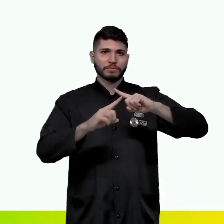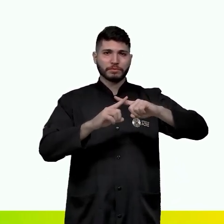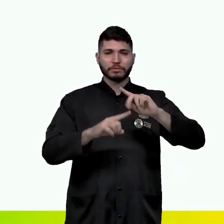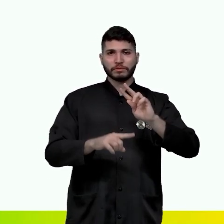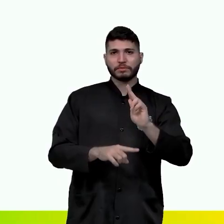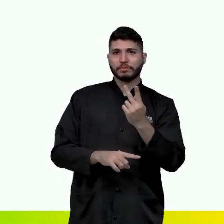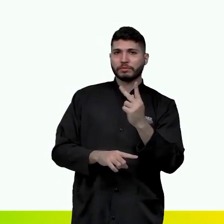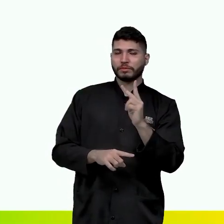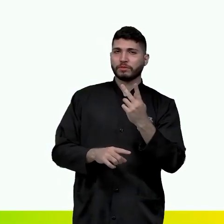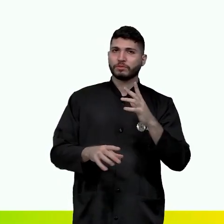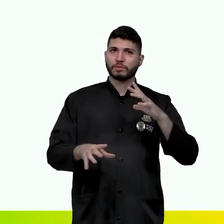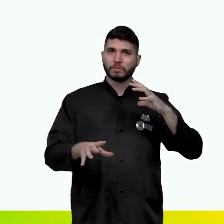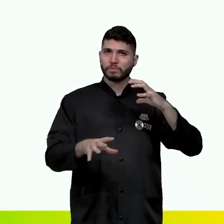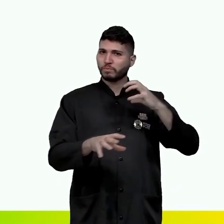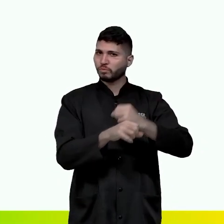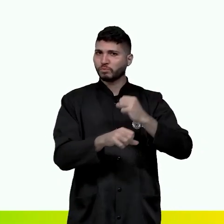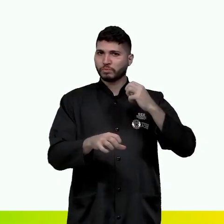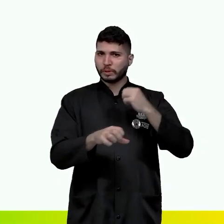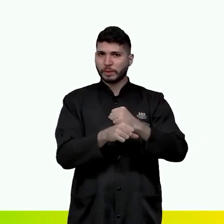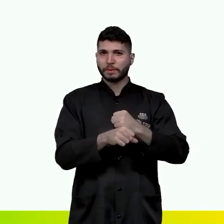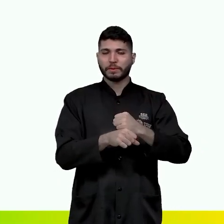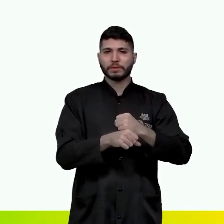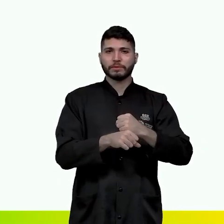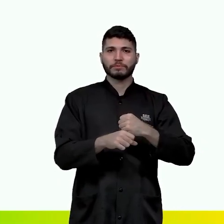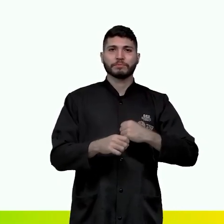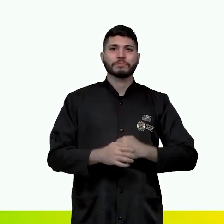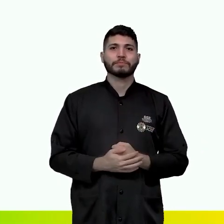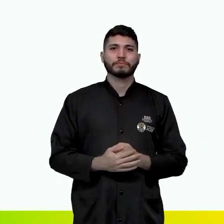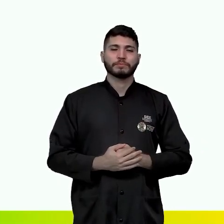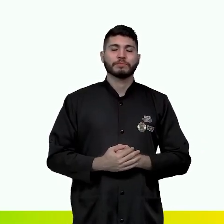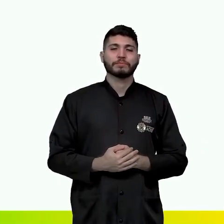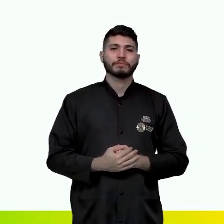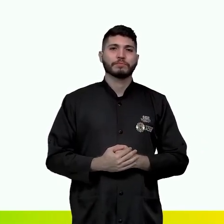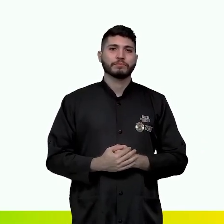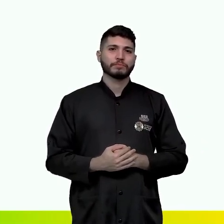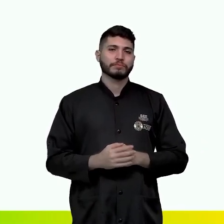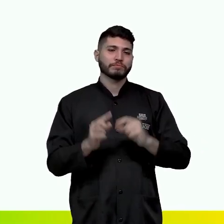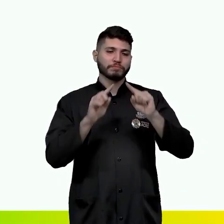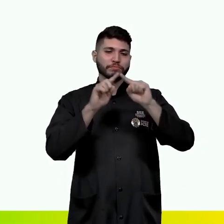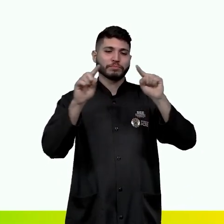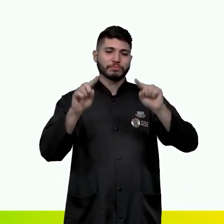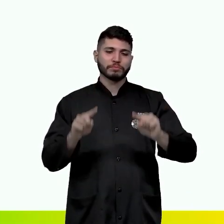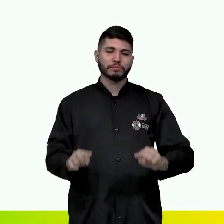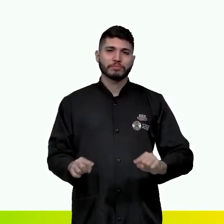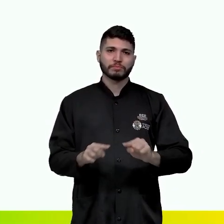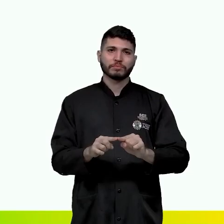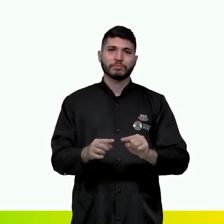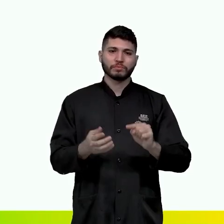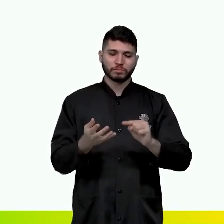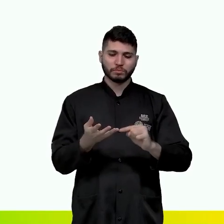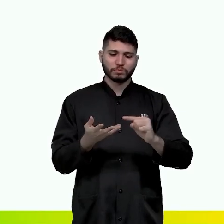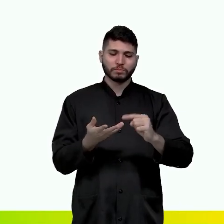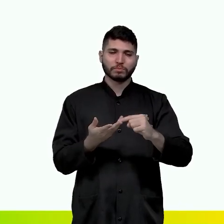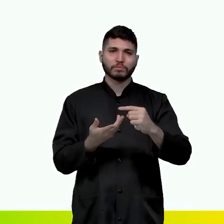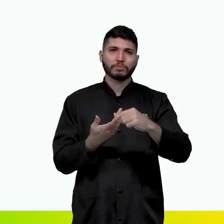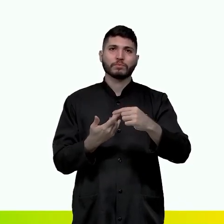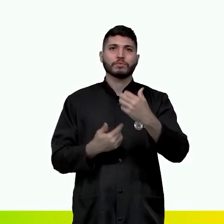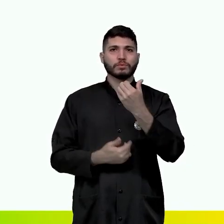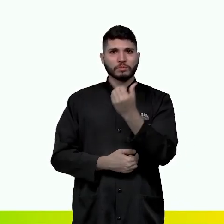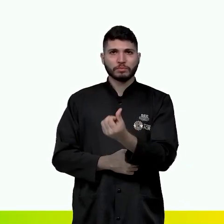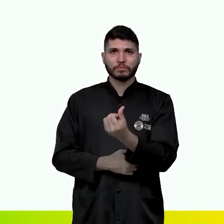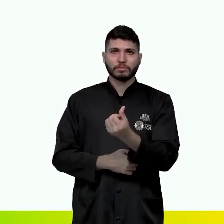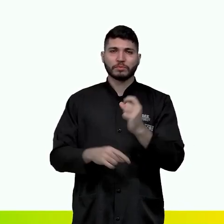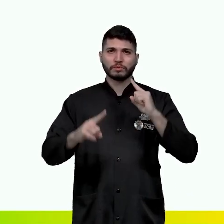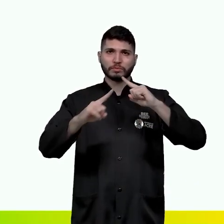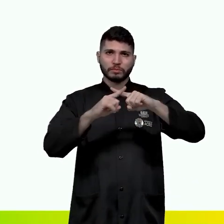Isso vai dar uma área total de hexágonos, de retângulos. Você conta 1, 2, 3, 4, 5, 6. Então,